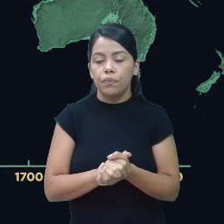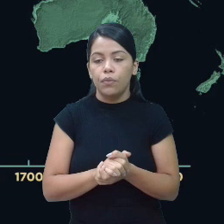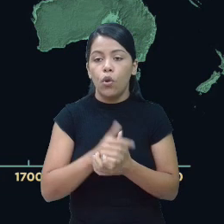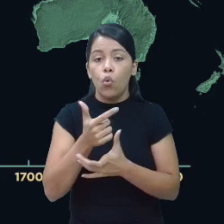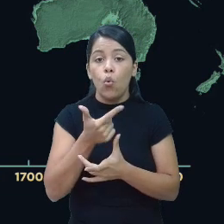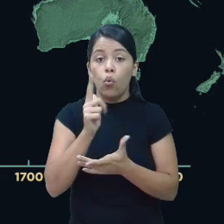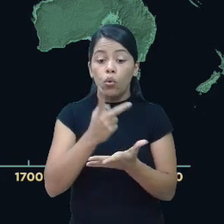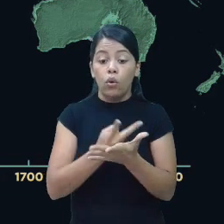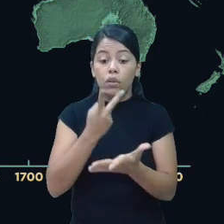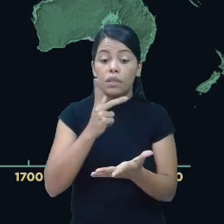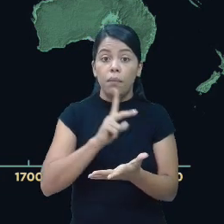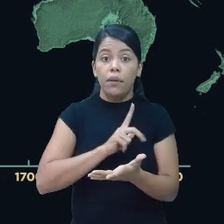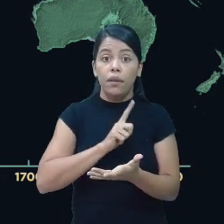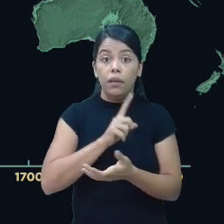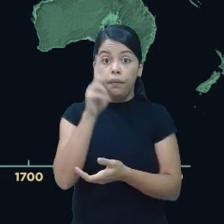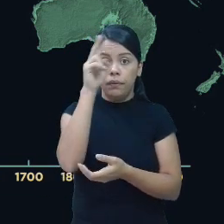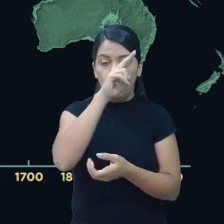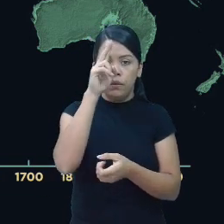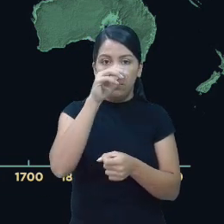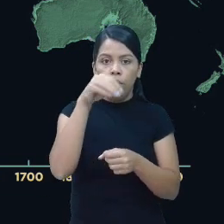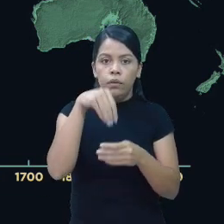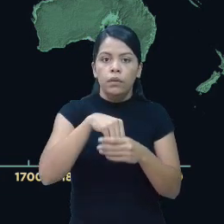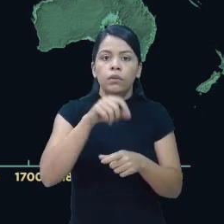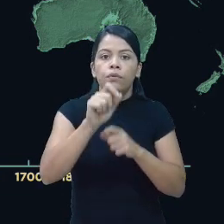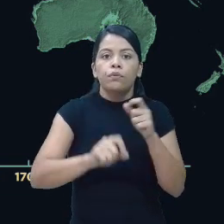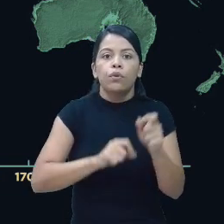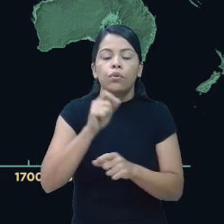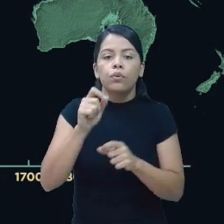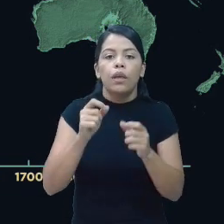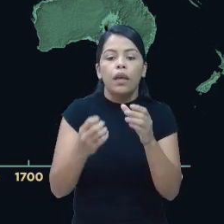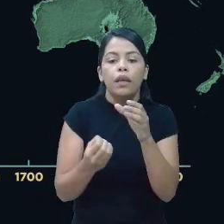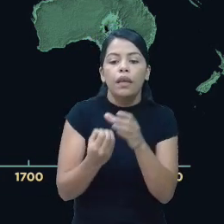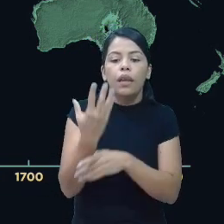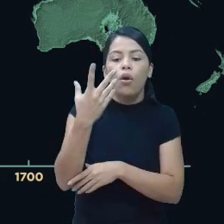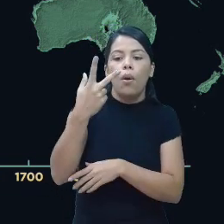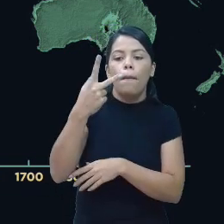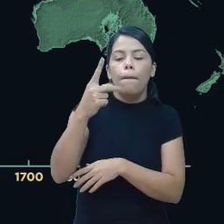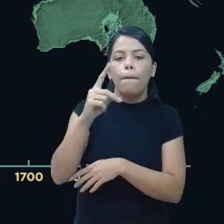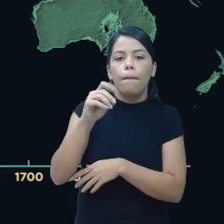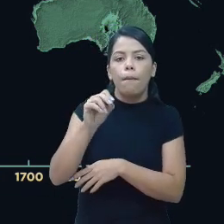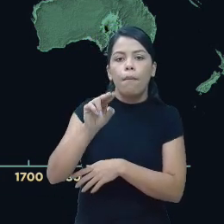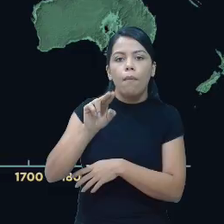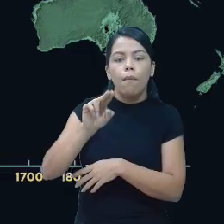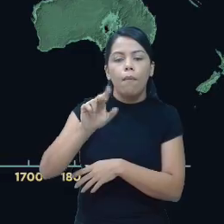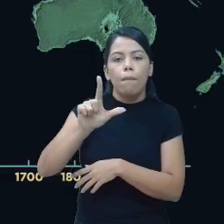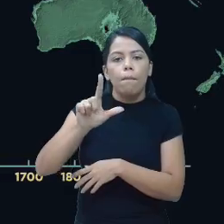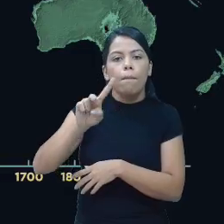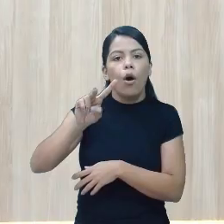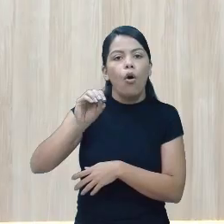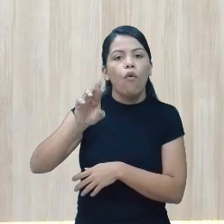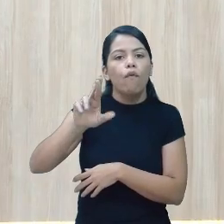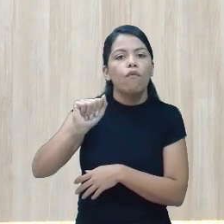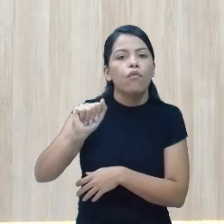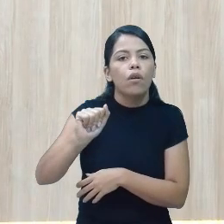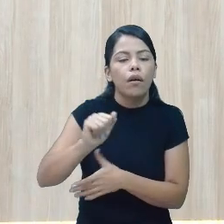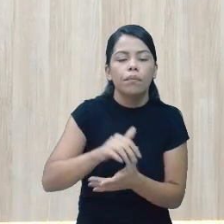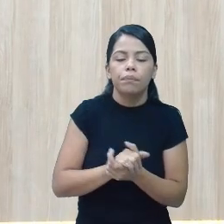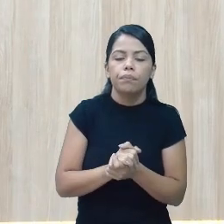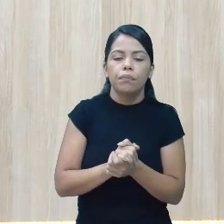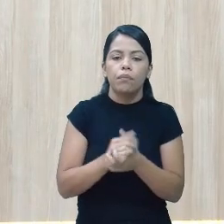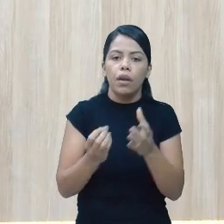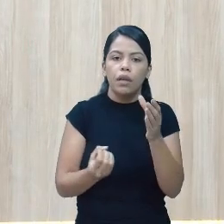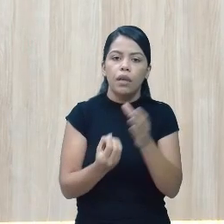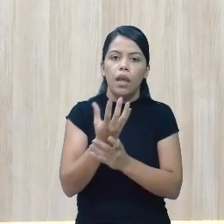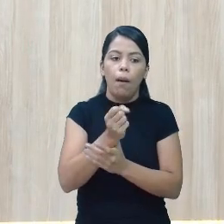vai observar essas situações aí. Então, em todas essas situações, a gente vai perceber que essa população